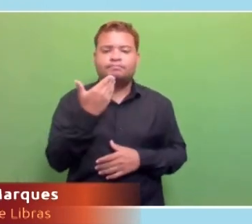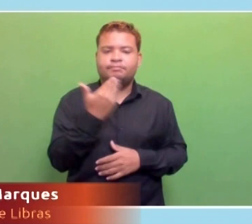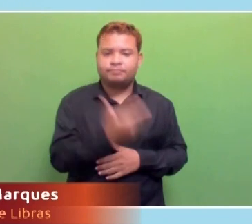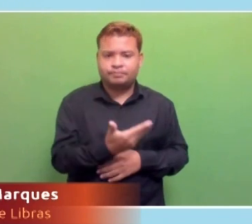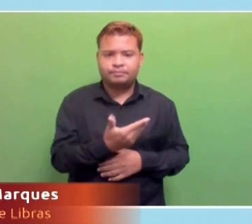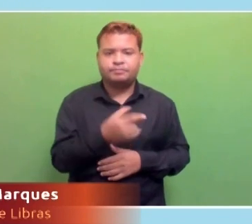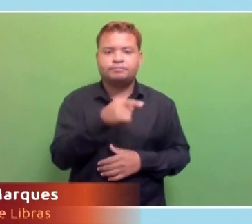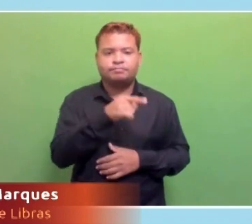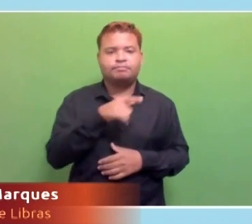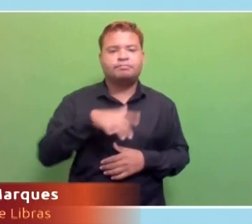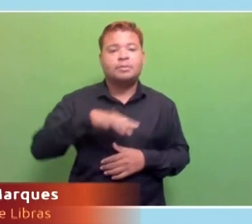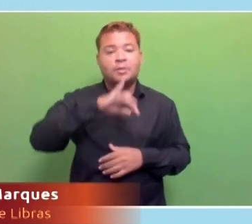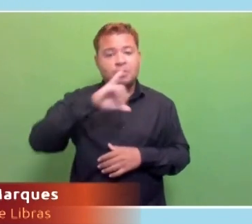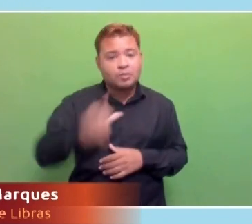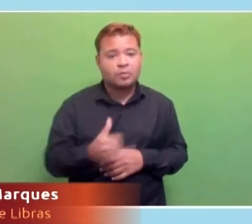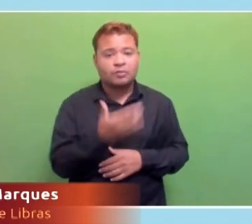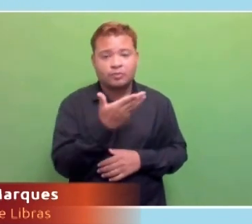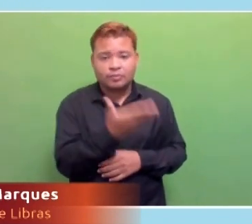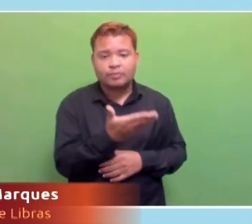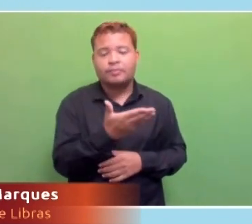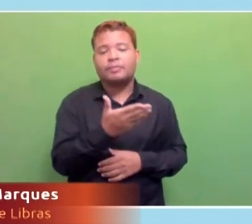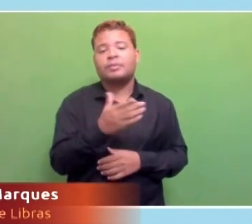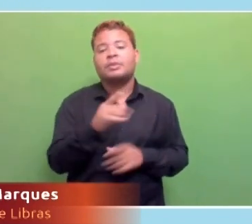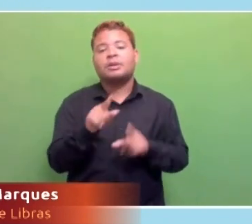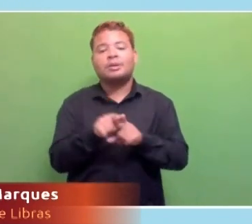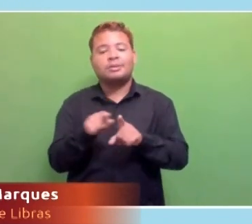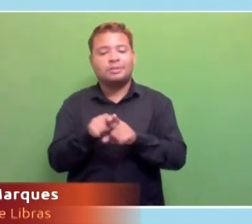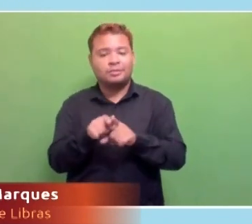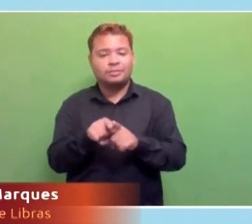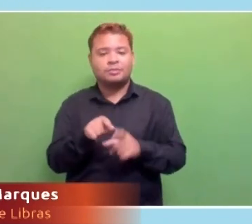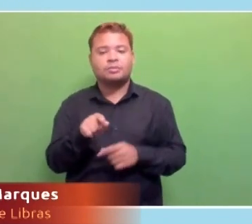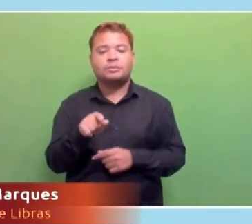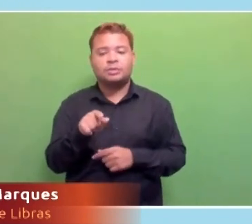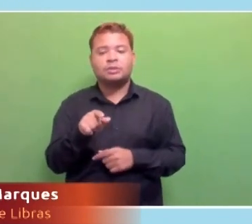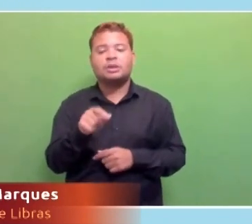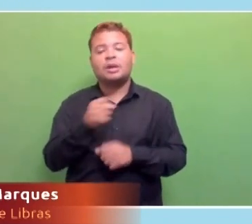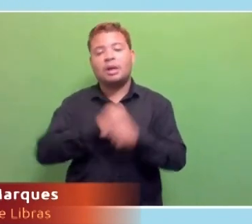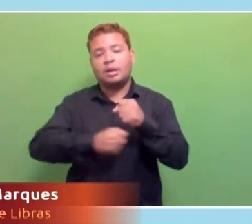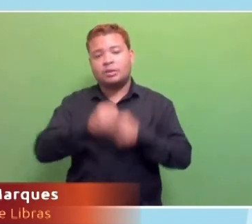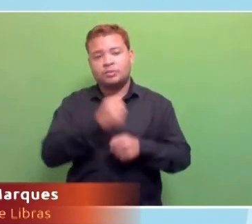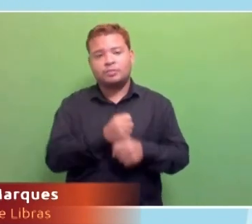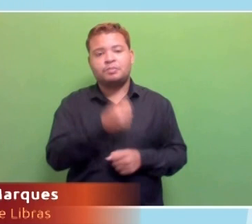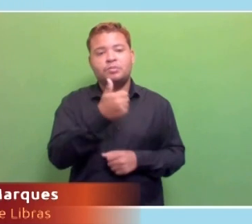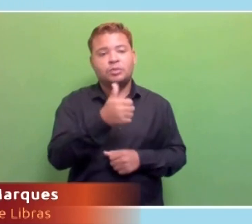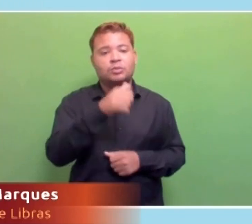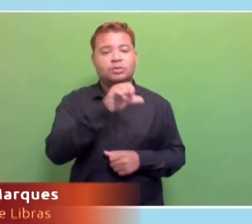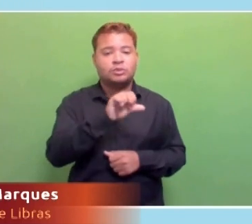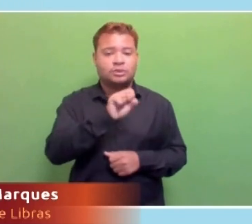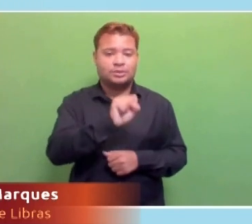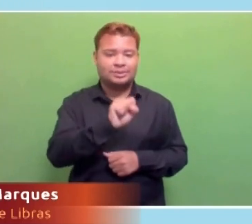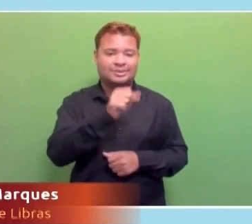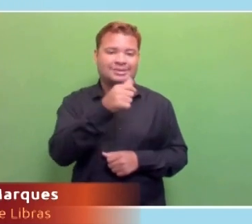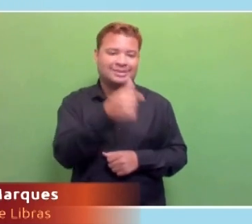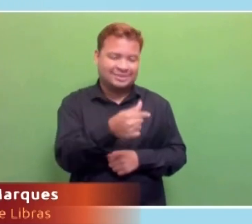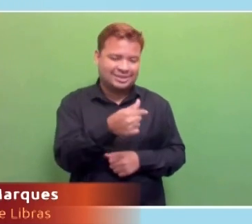E depois vem a primeira intifada, já em 87, né, final dos anos